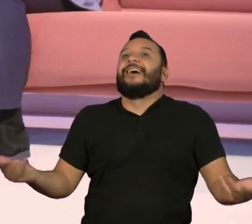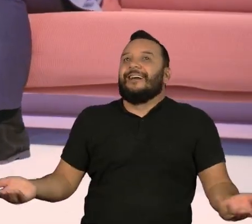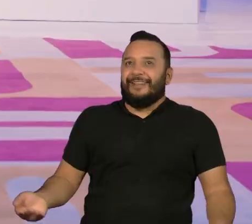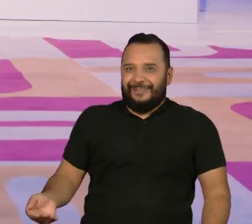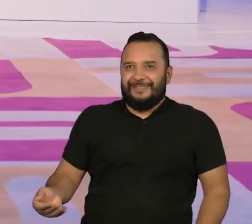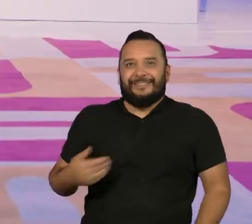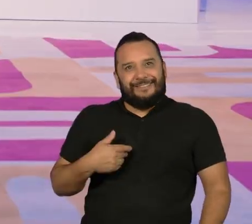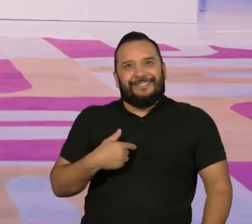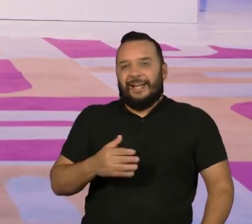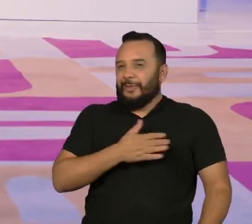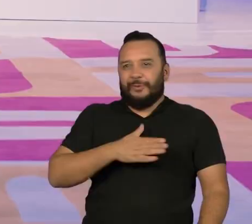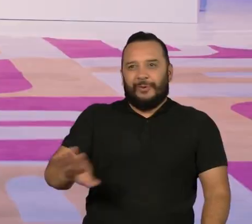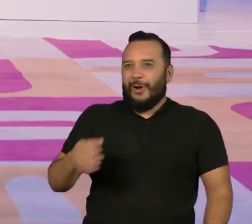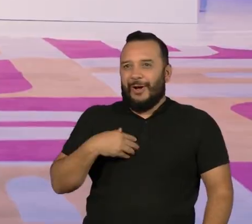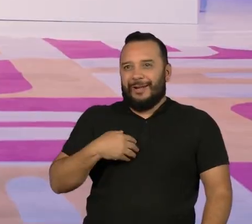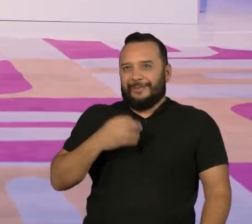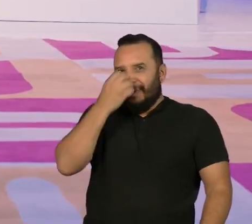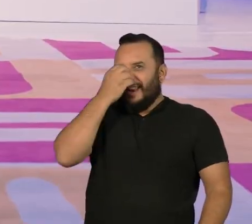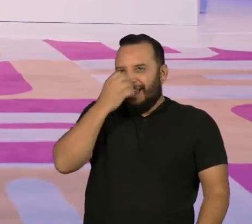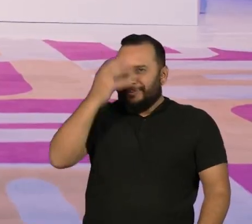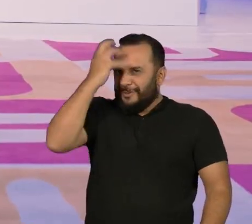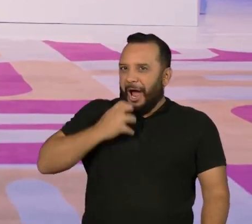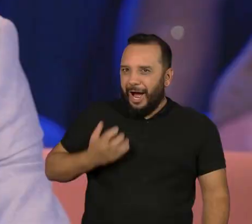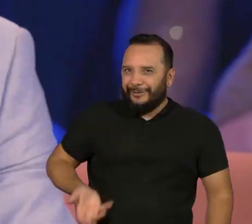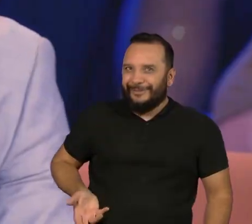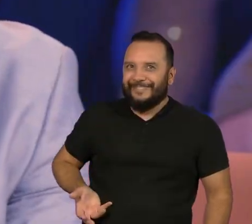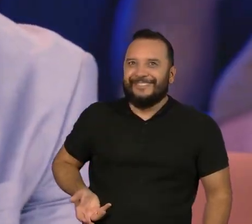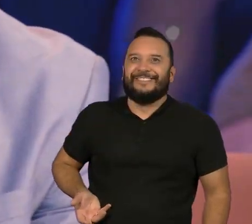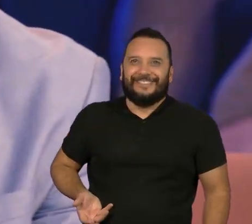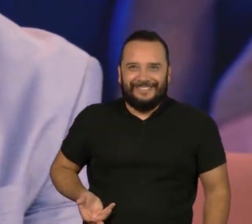O palhaço não gosta, o palhaço fica bravo.